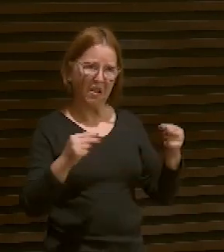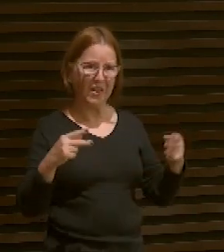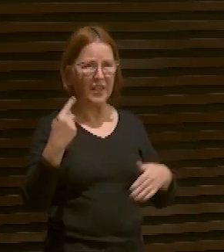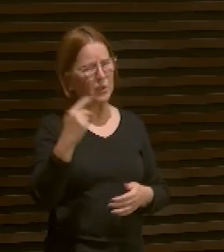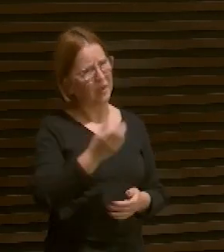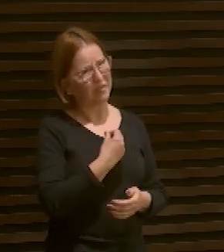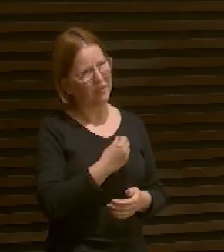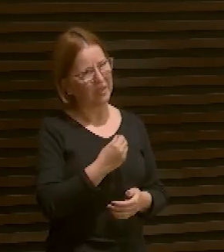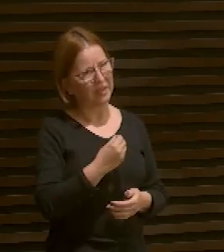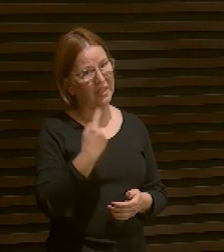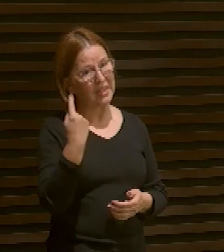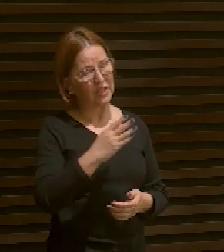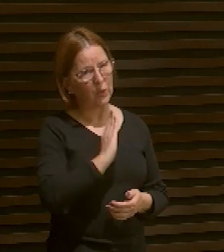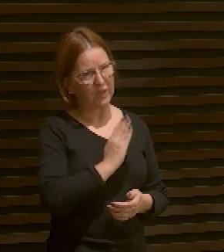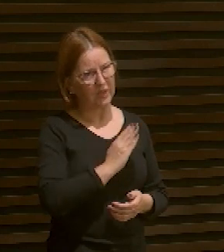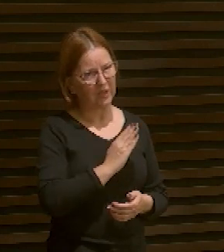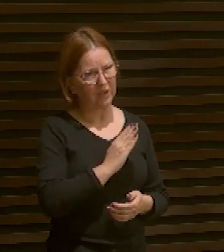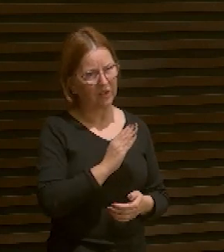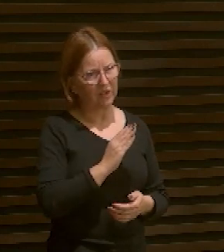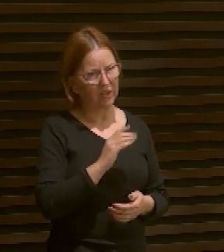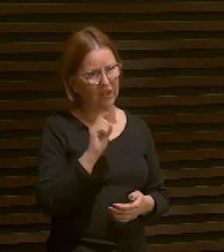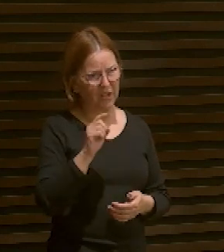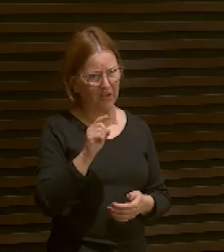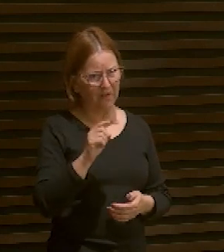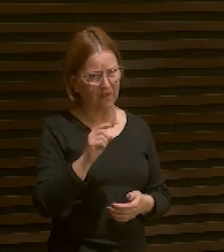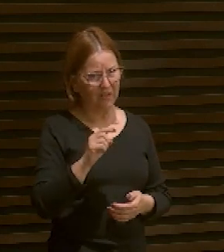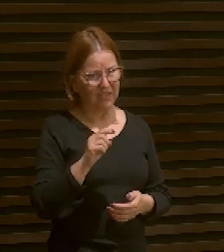sua vida, no seu coração, que está te deixando ansioso?